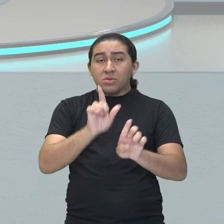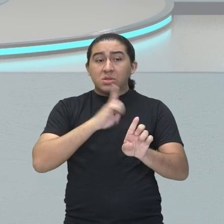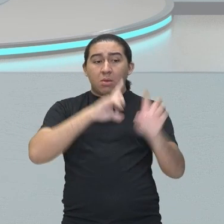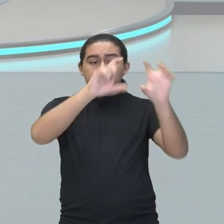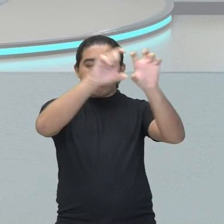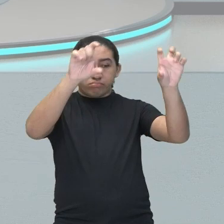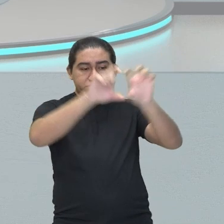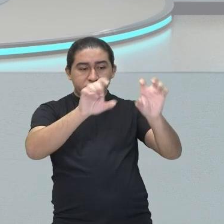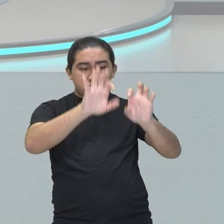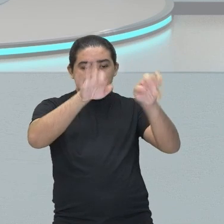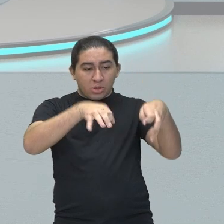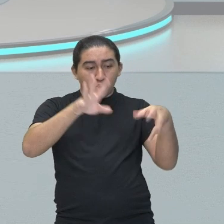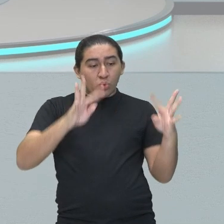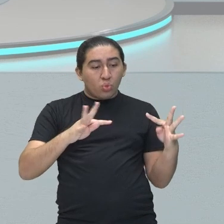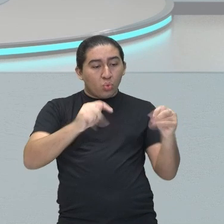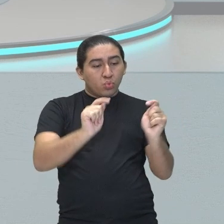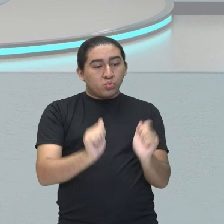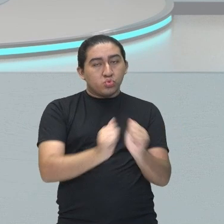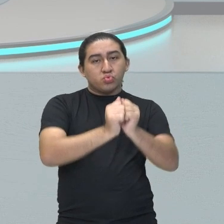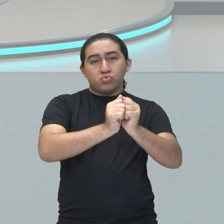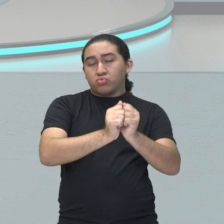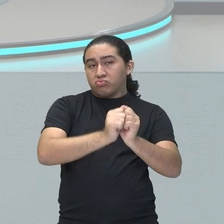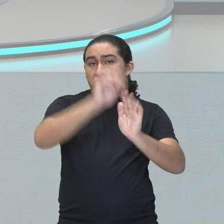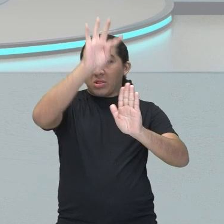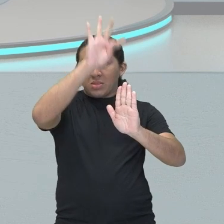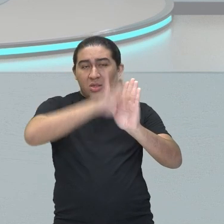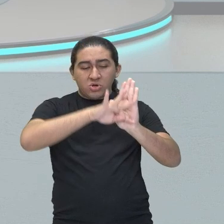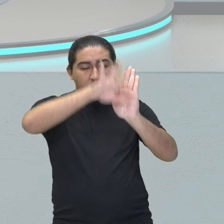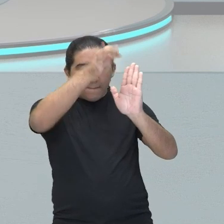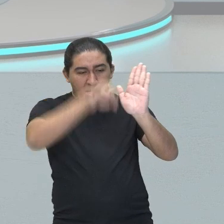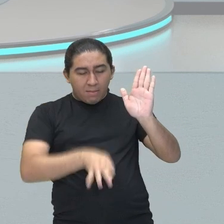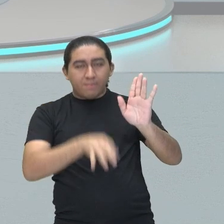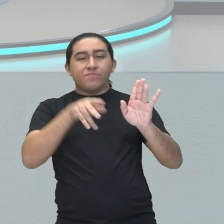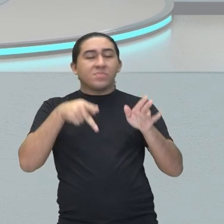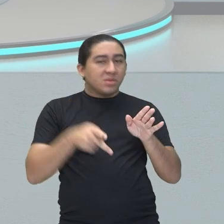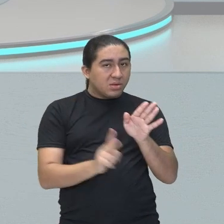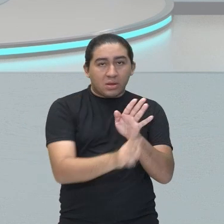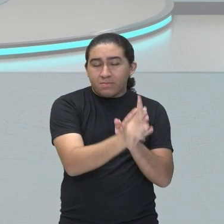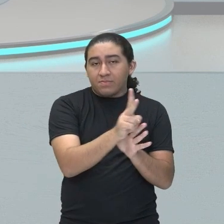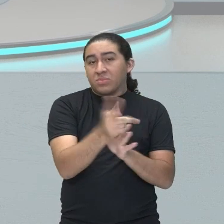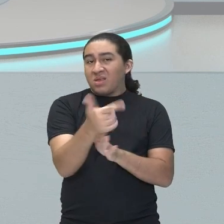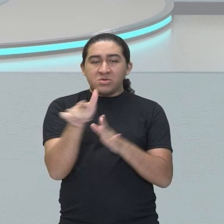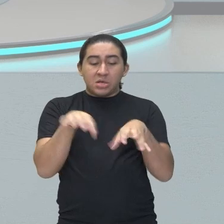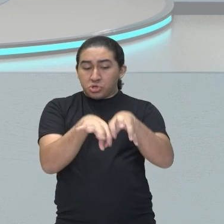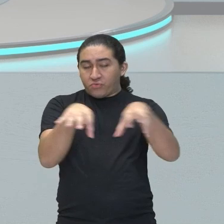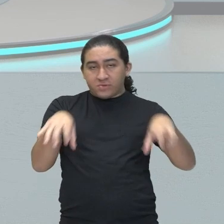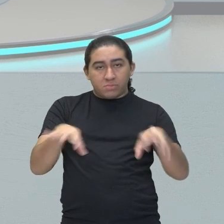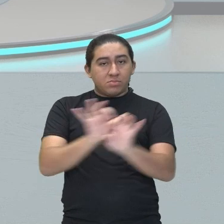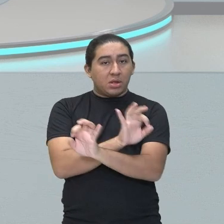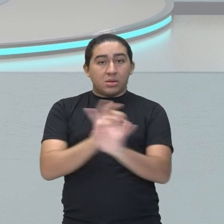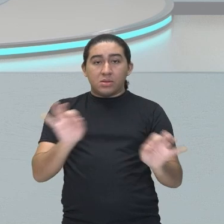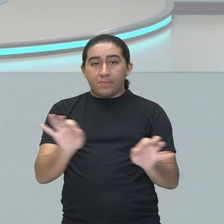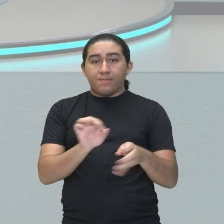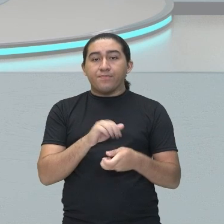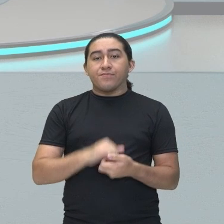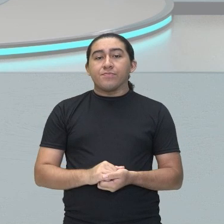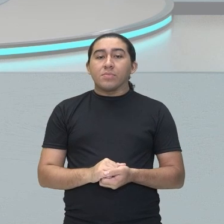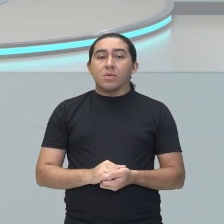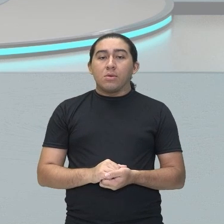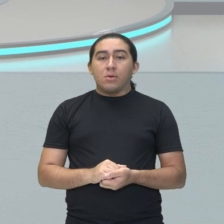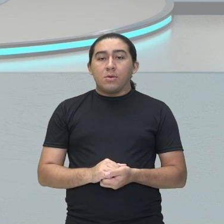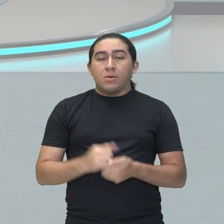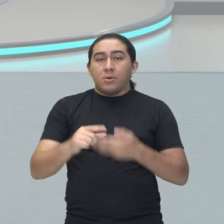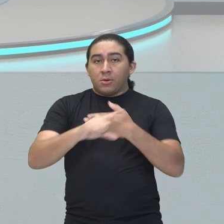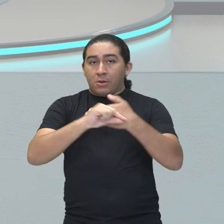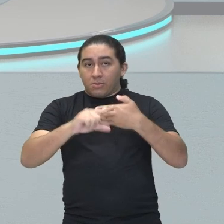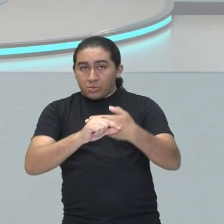estrofes. Esse não, é um texto só, escrito sem divisão de estrofe. A simpatia que o autor